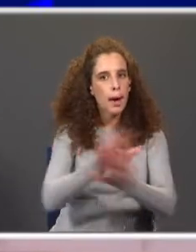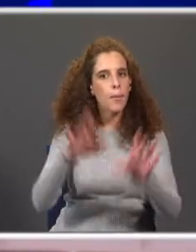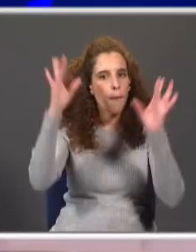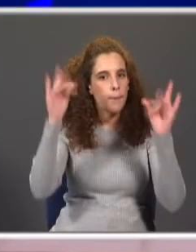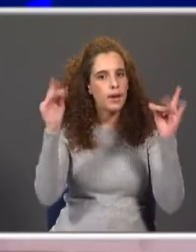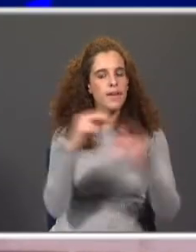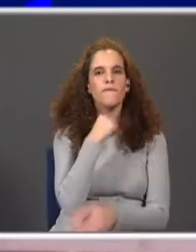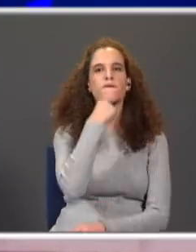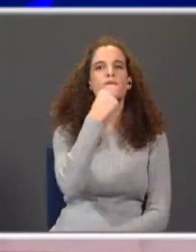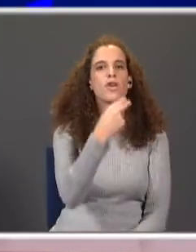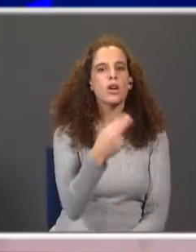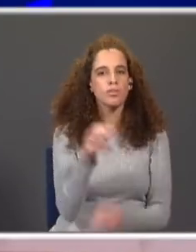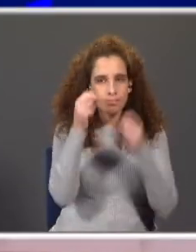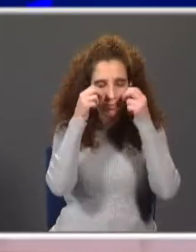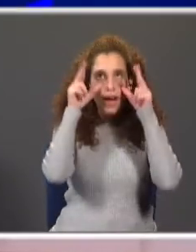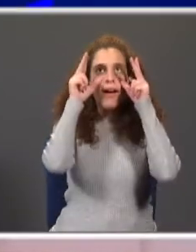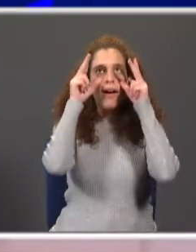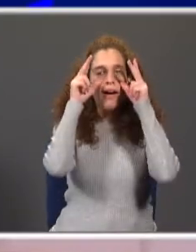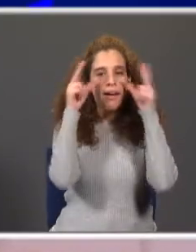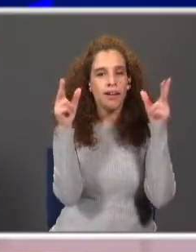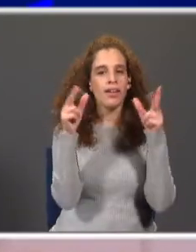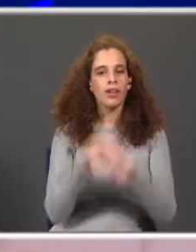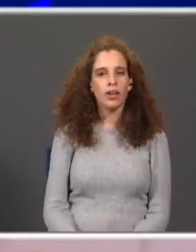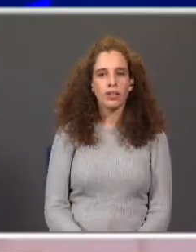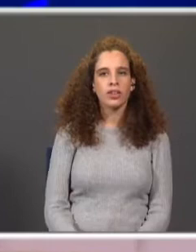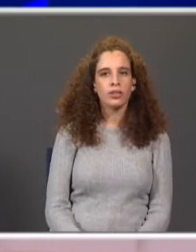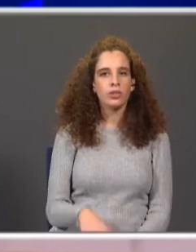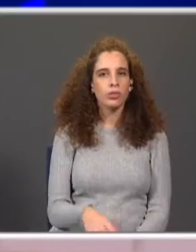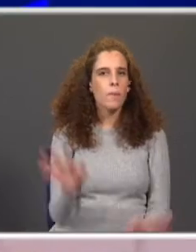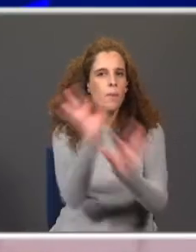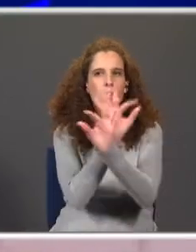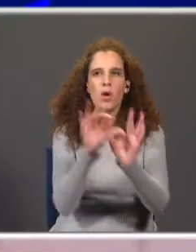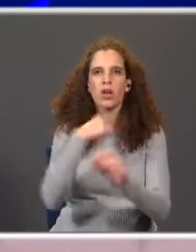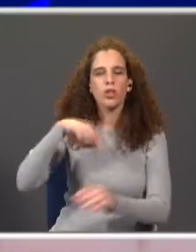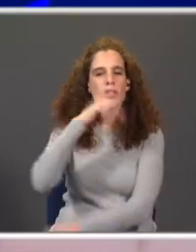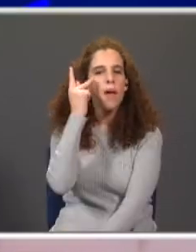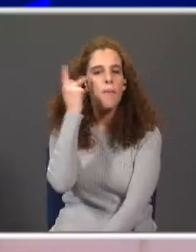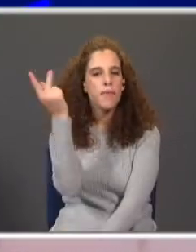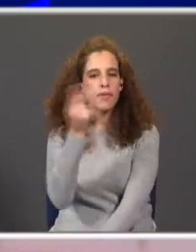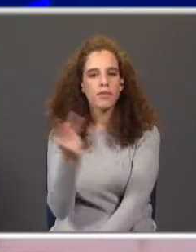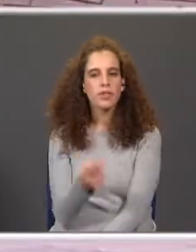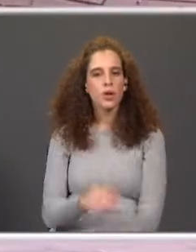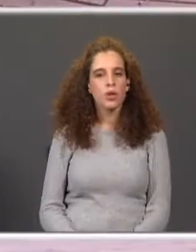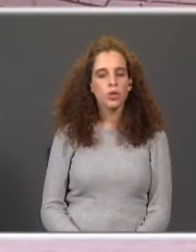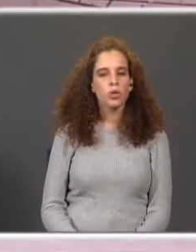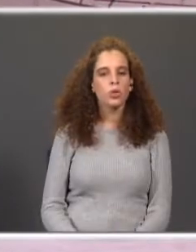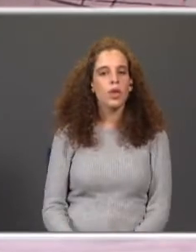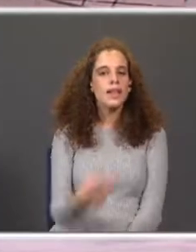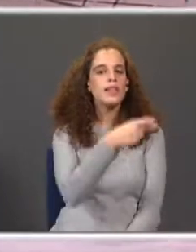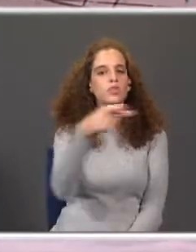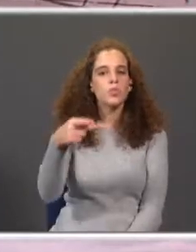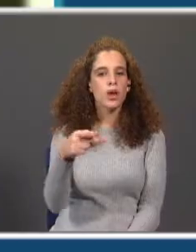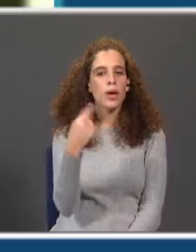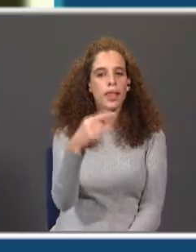voz que nos acorda da fantasia em que estamos a viver, não é? Então, qual é a expressão que ele usa para caracterizar, para se referir à voz da